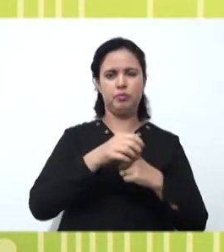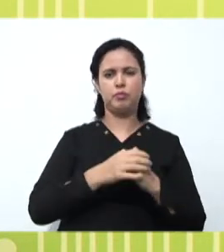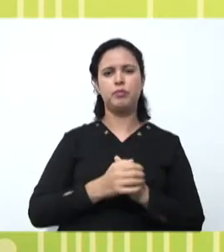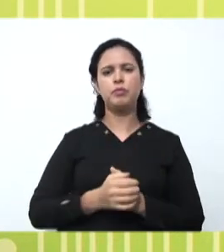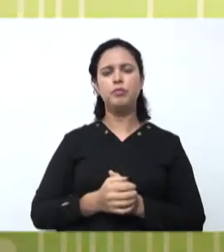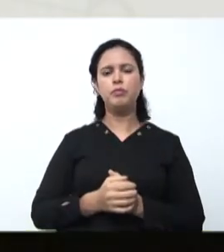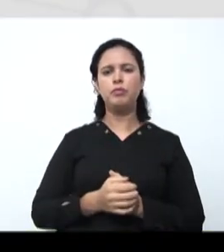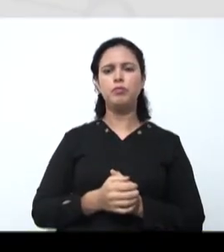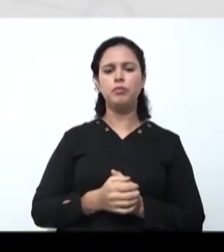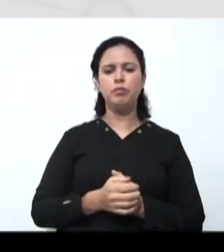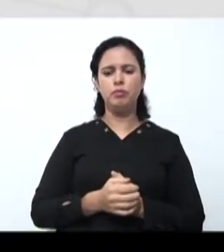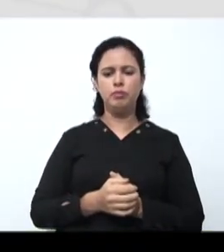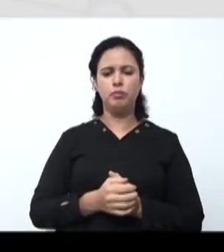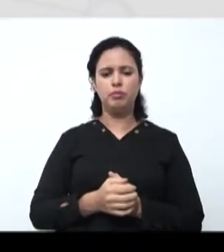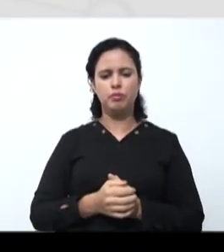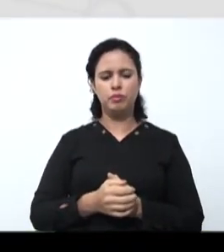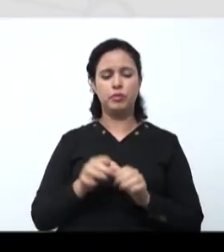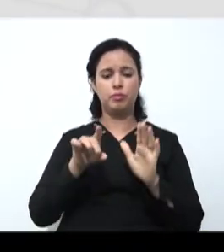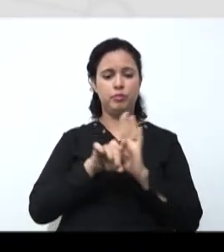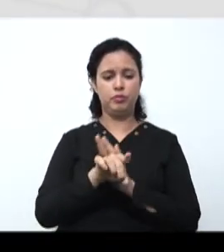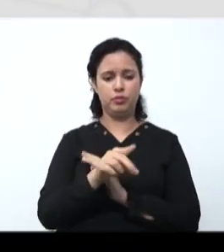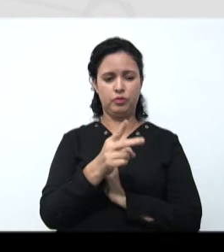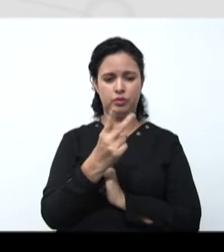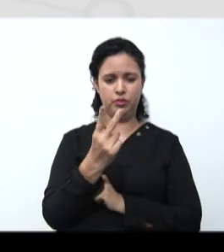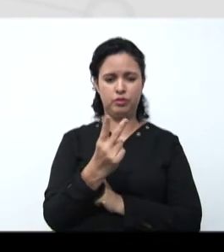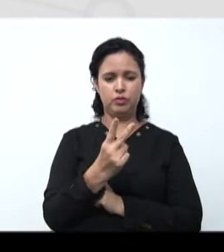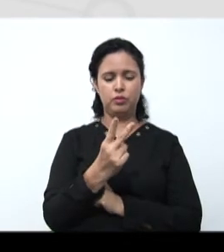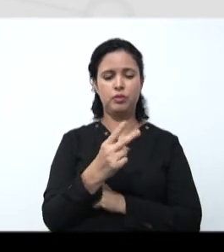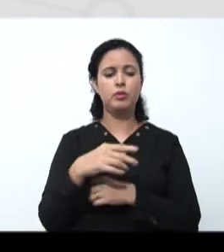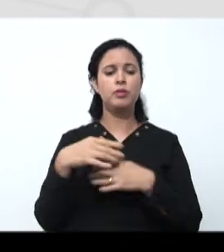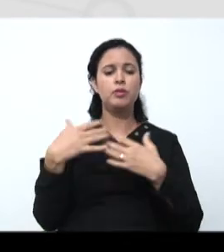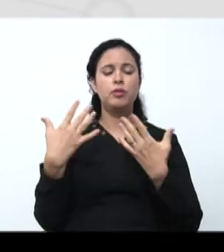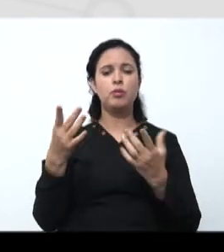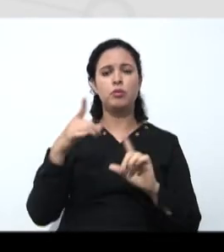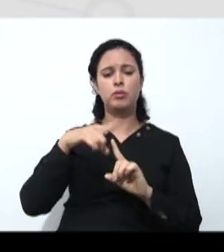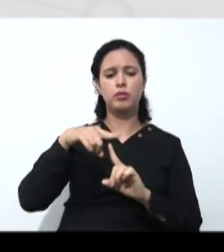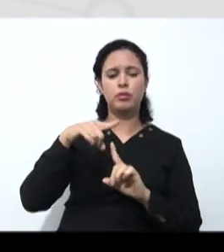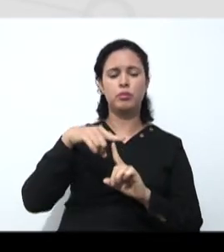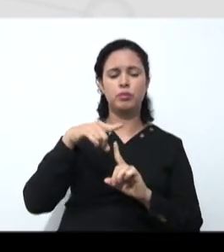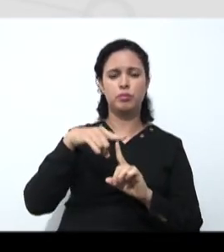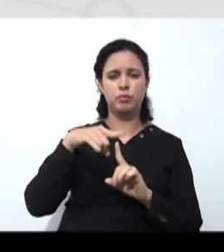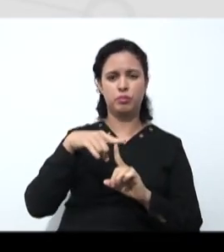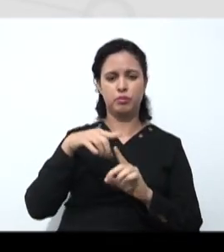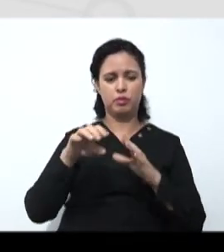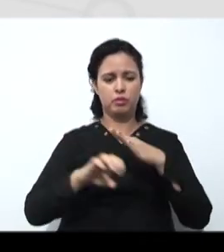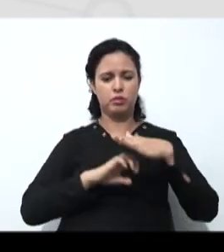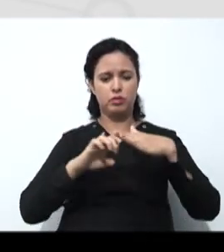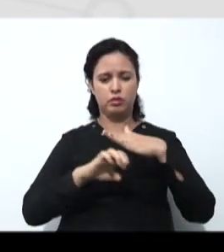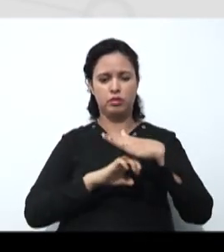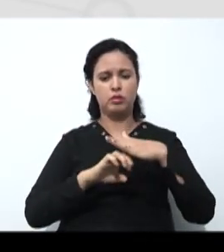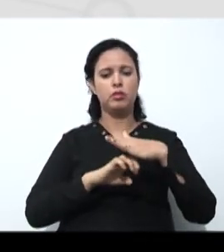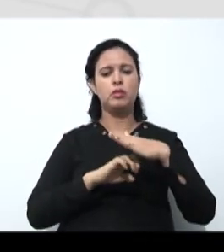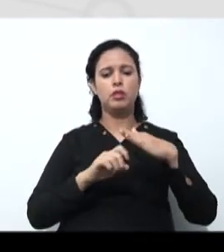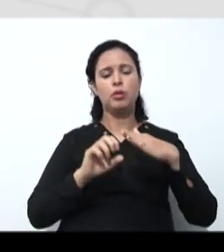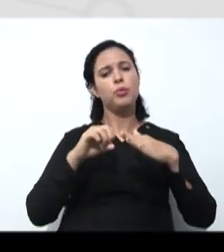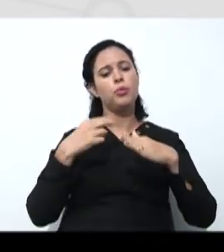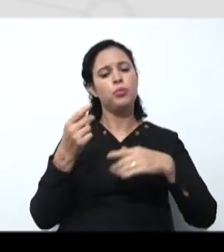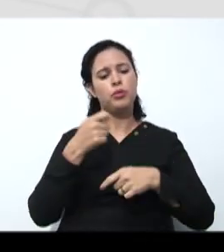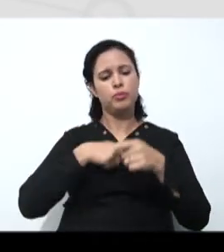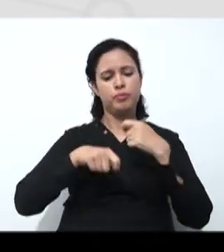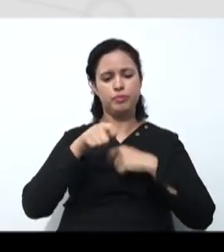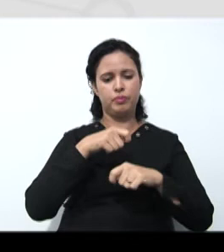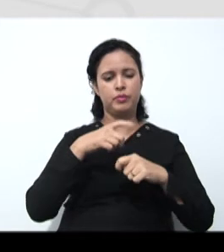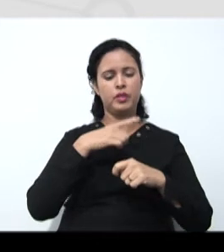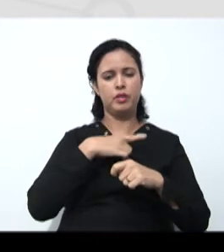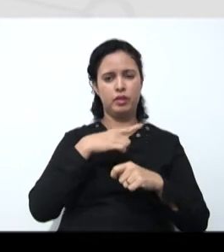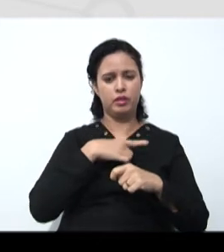local. Na segunda questão, a gente pergunta qual o tipo de empresa ou negócio que o Samuel tem ali.